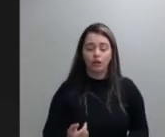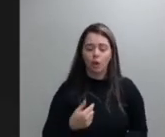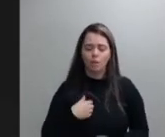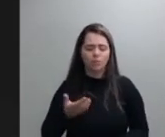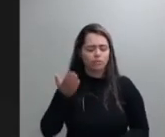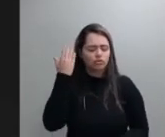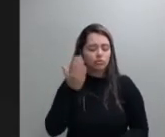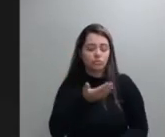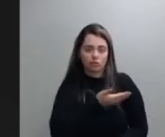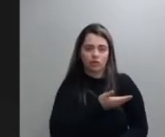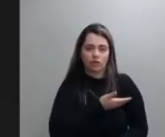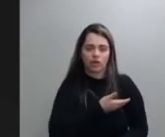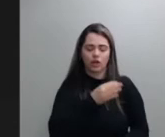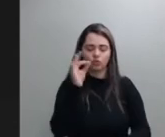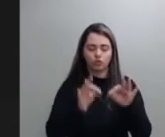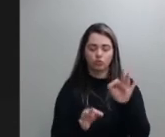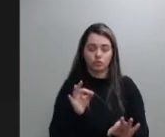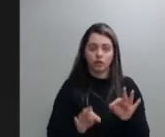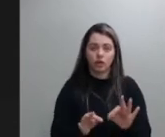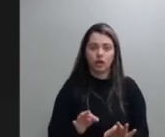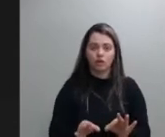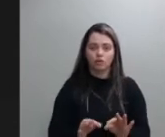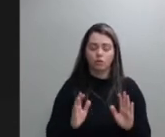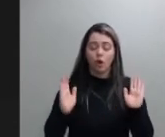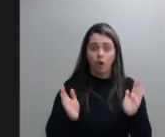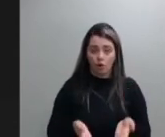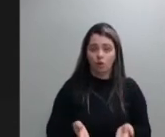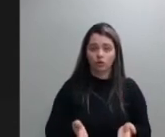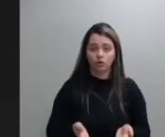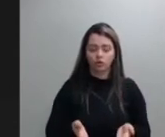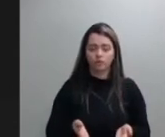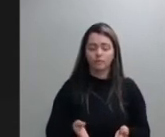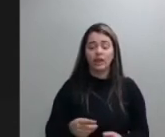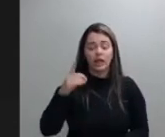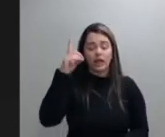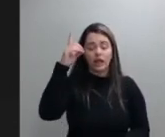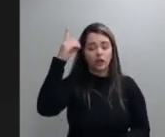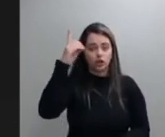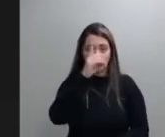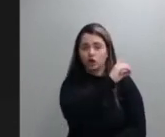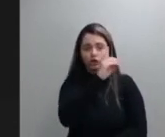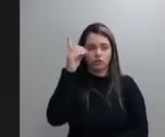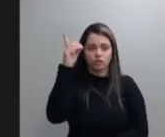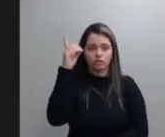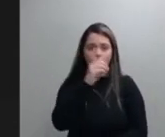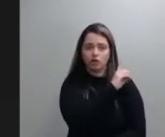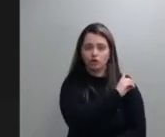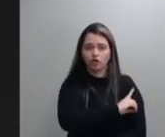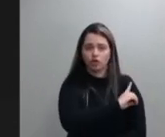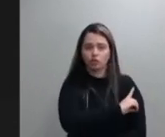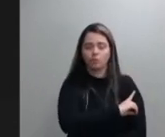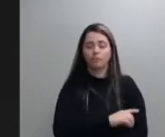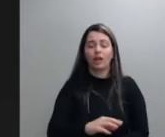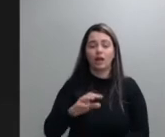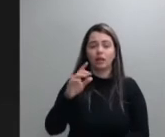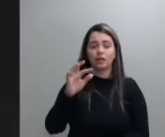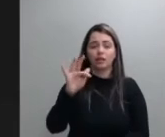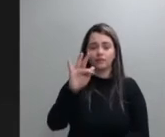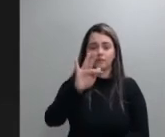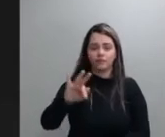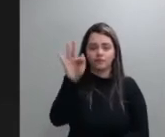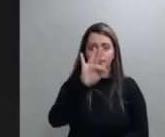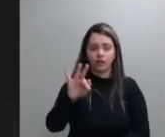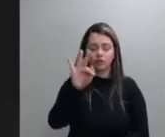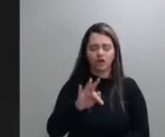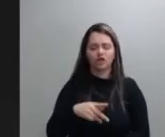Tribunal General Federal da Quinta Região hoje diretor da Faculdade de Direito do Recife eu já tinha notícia desses autos a época ele comentou